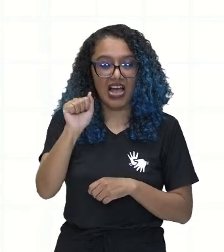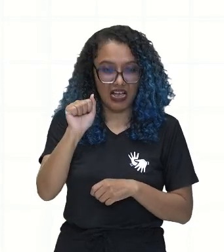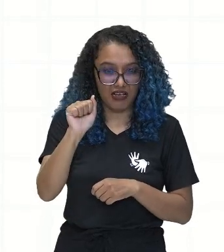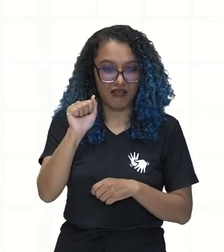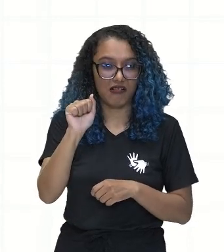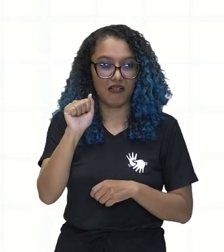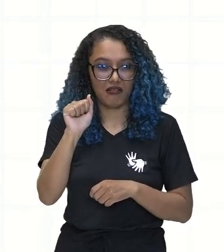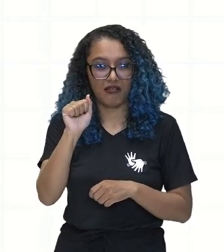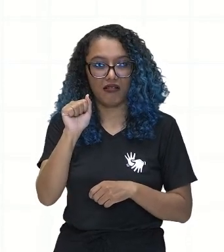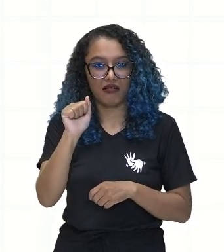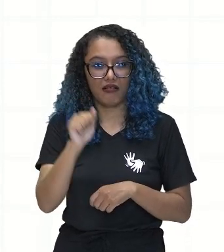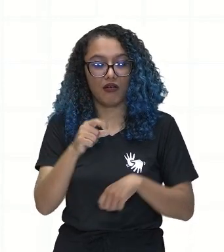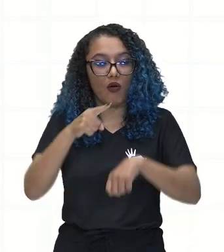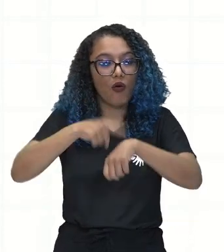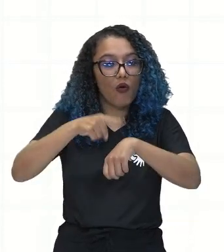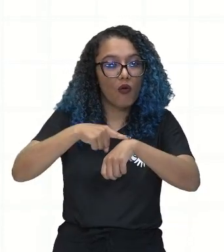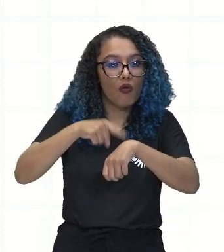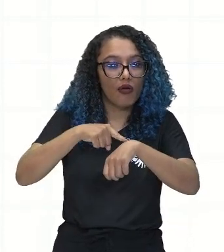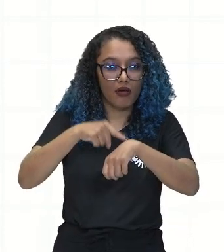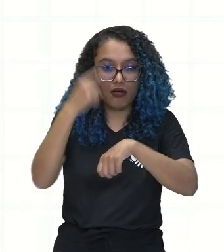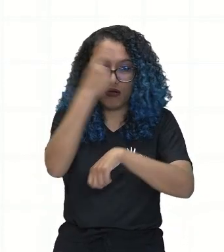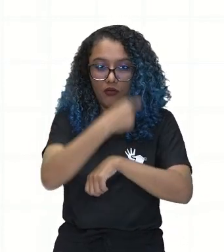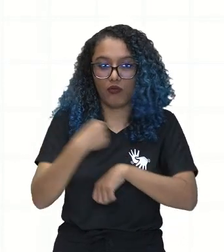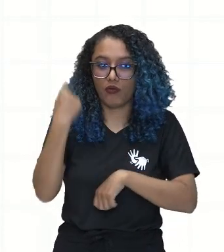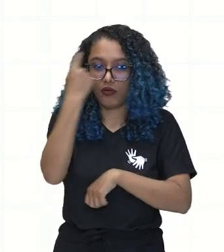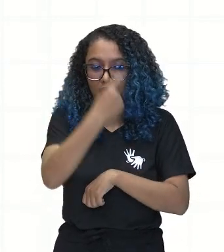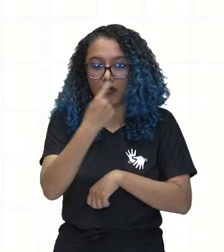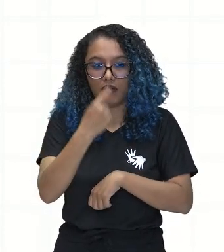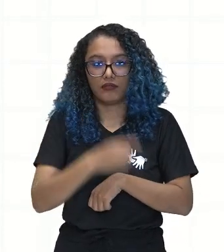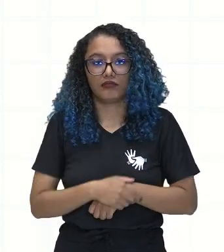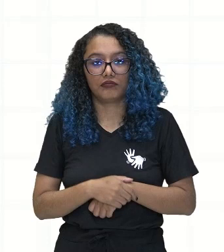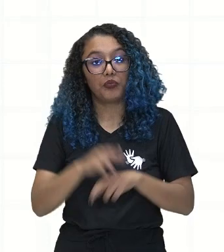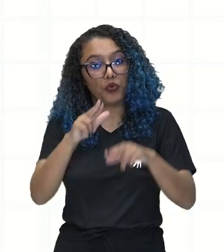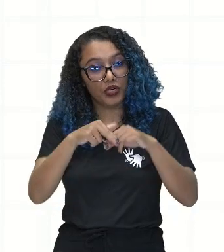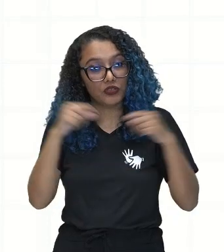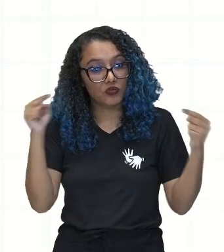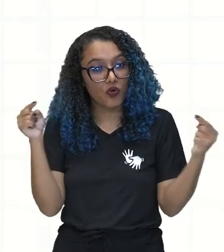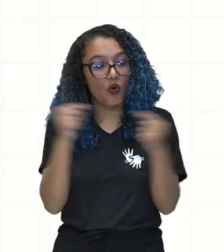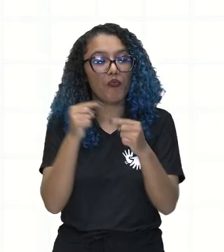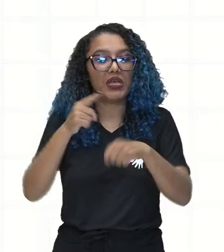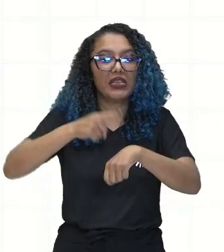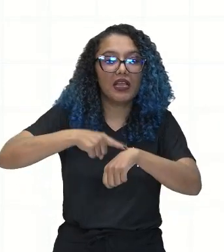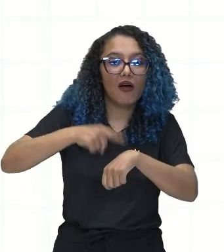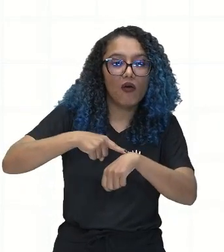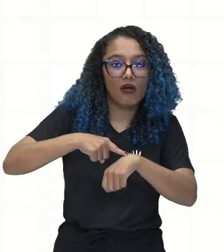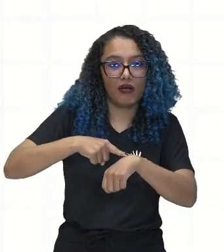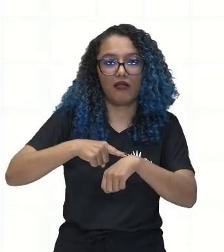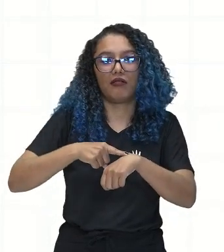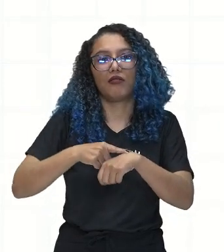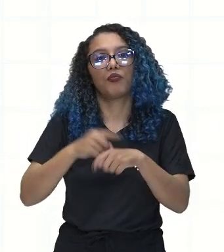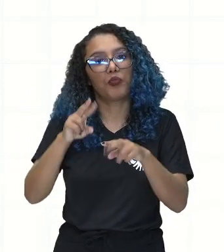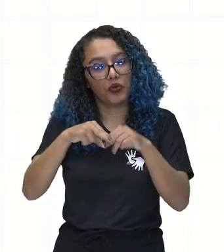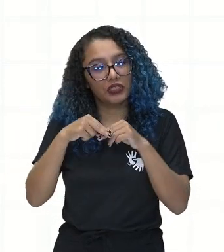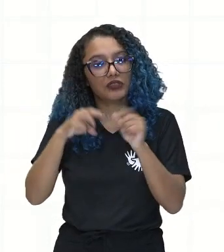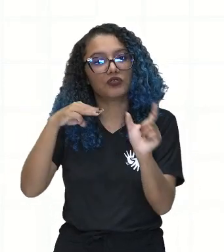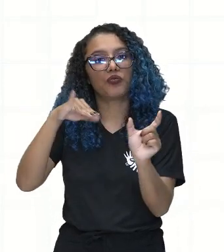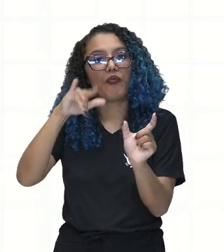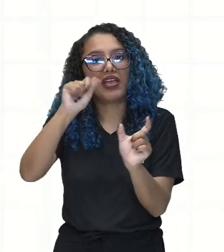Então, meia. Meia hora. Ok? É 1h30.